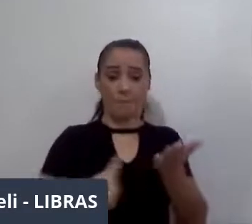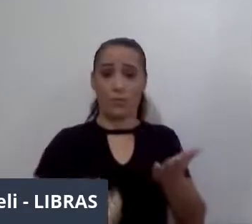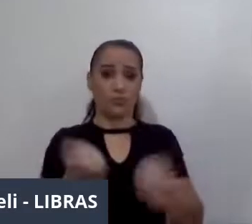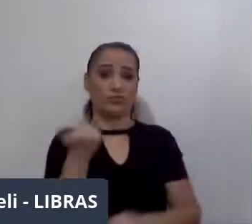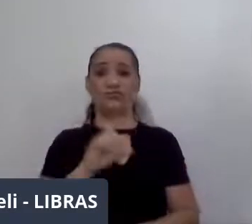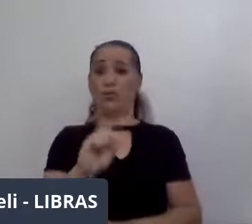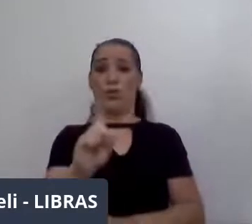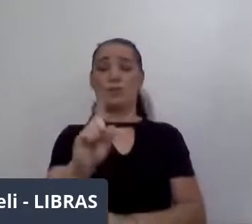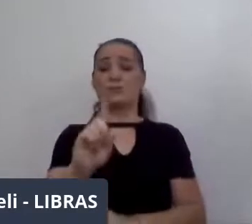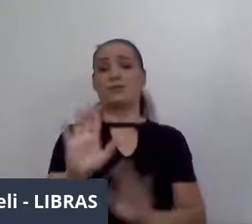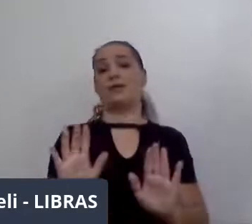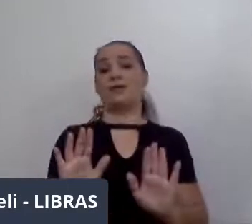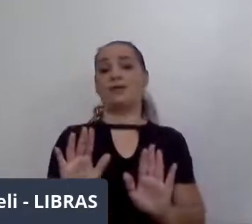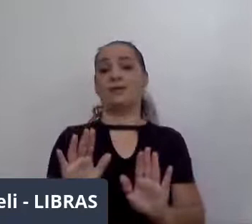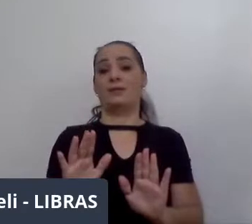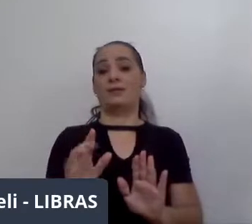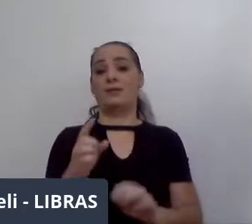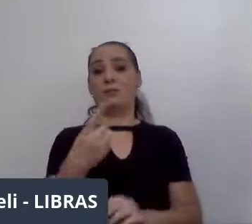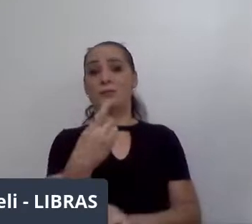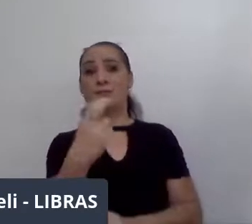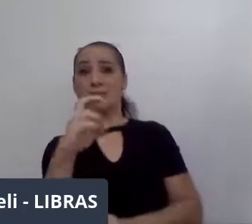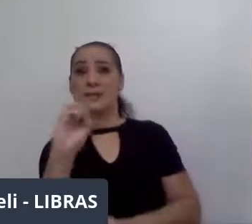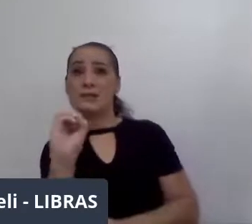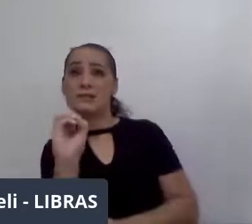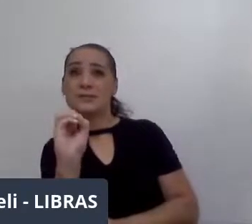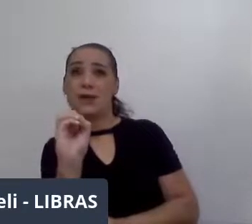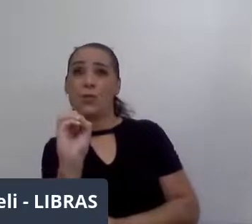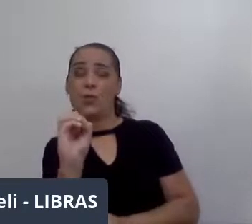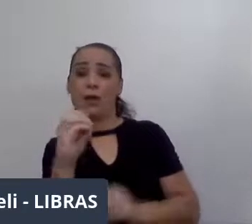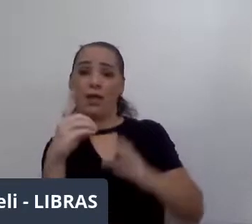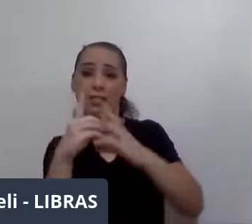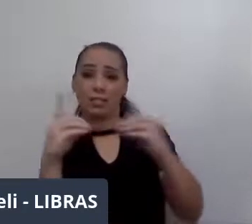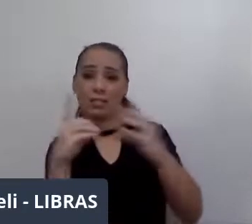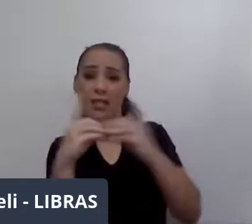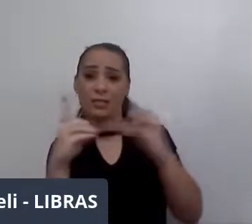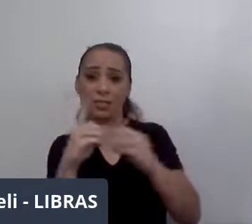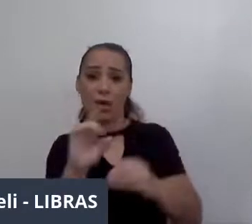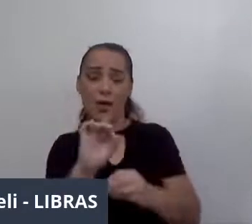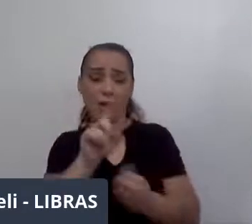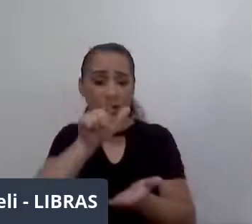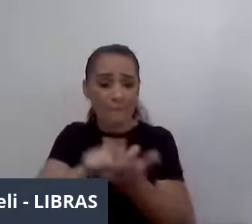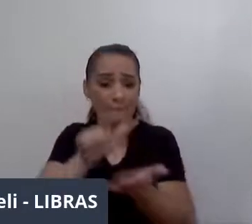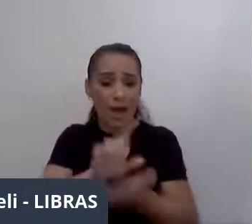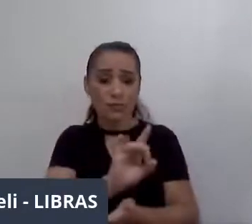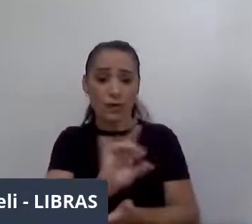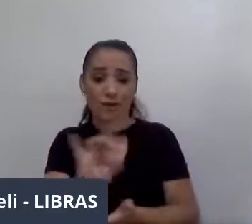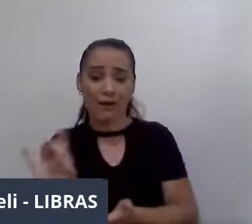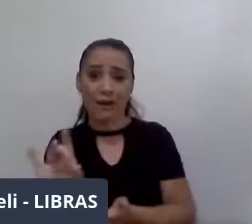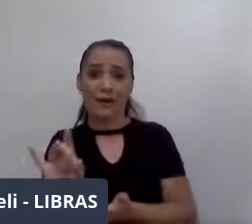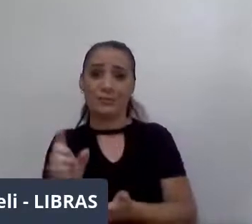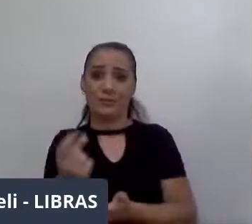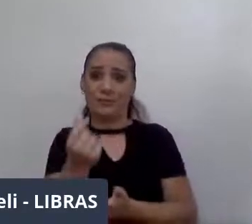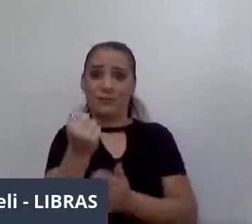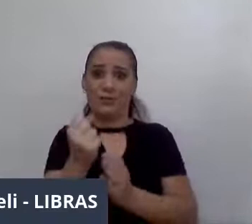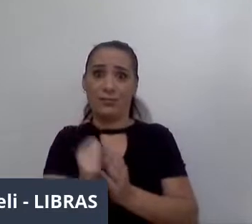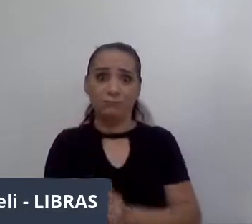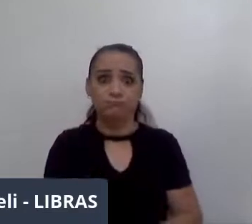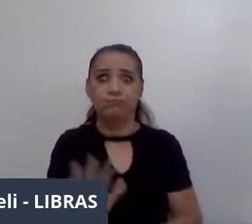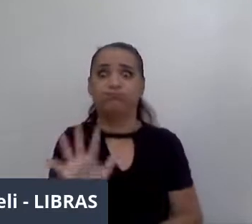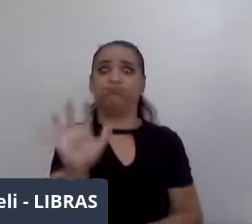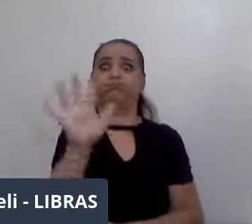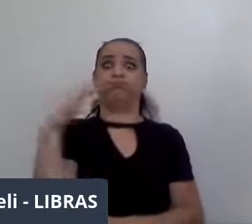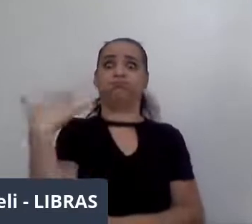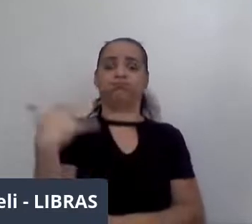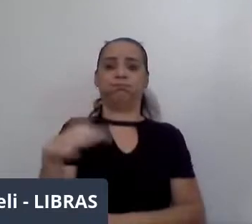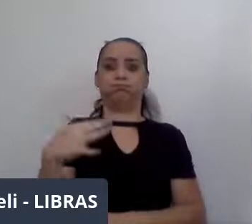aí de cerca de $150 por página. Isso é um valor surreal. E entrando em valores, para fazer a revalidação do diploma